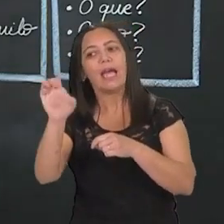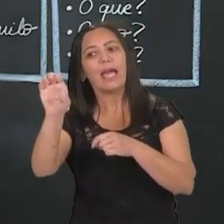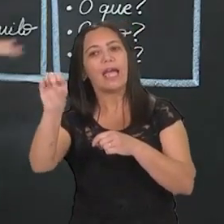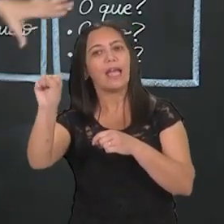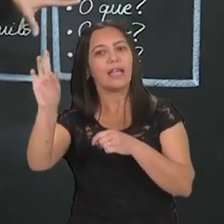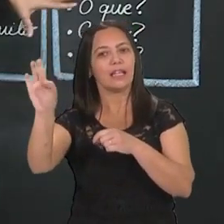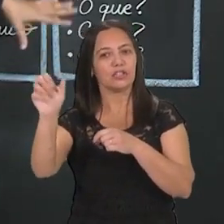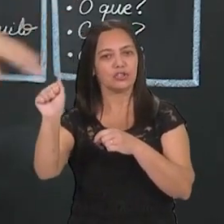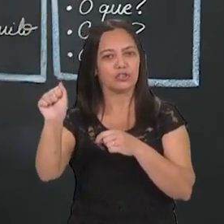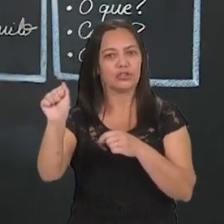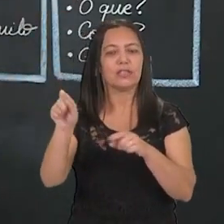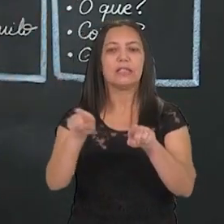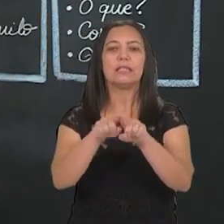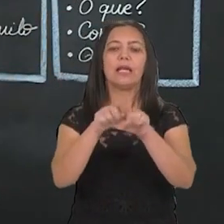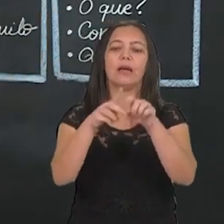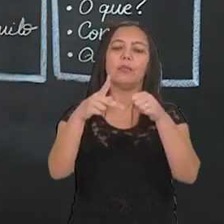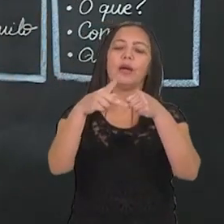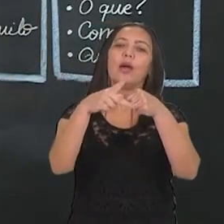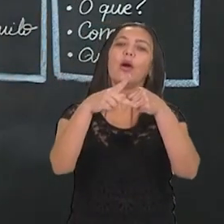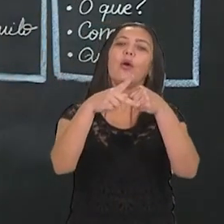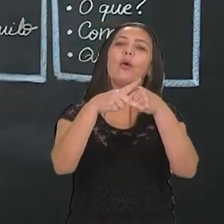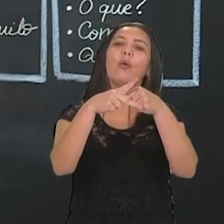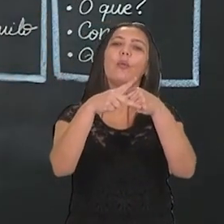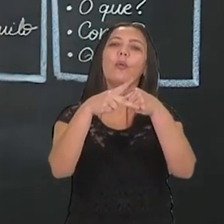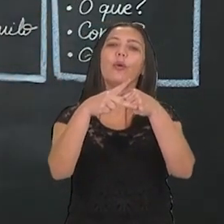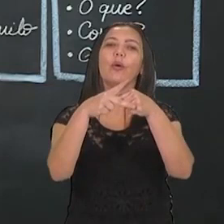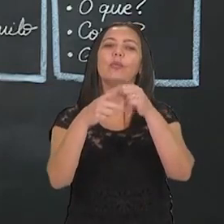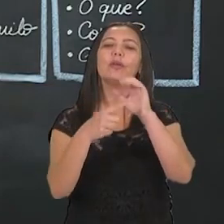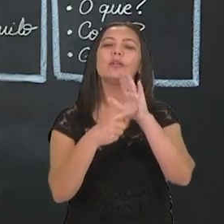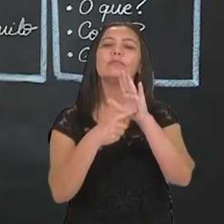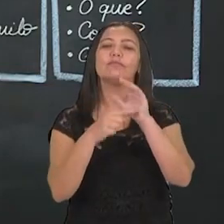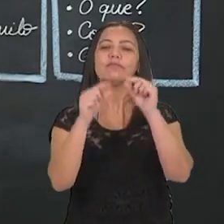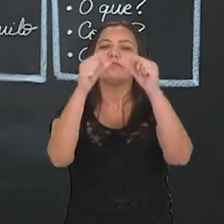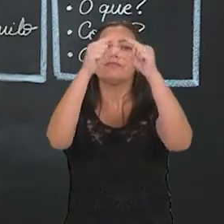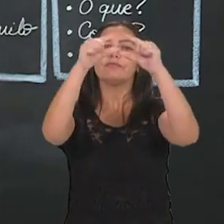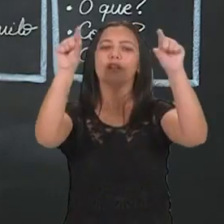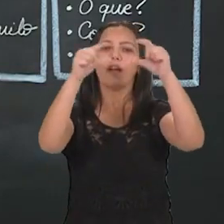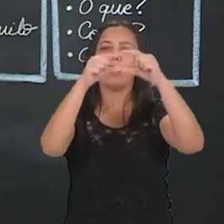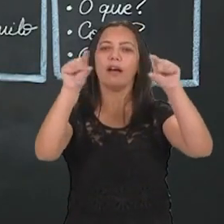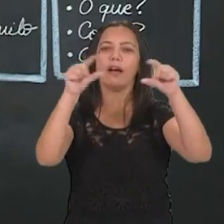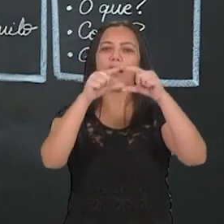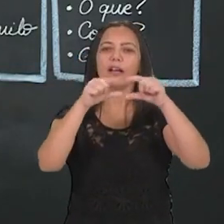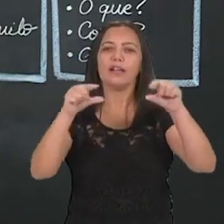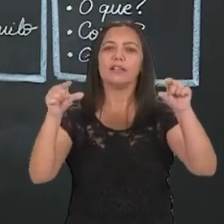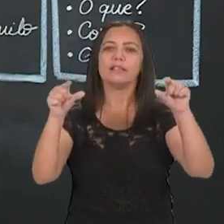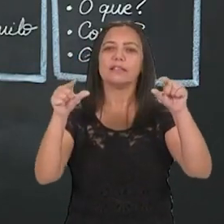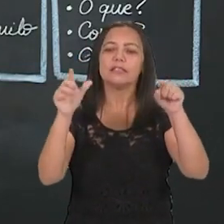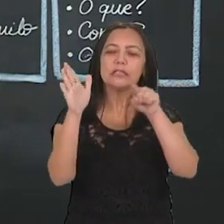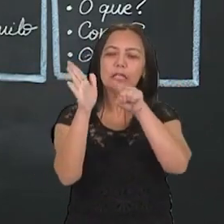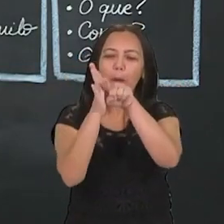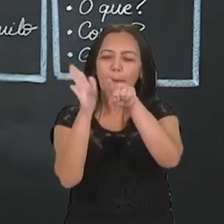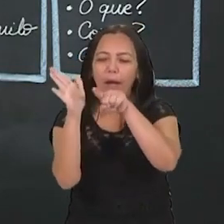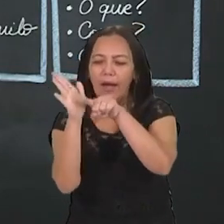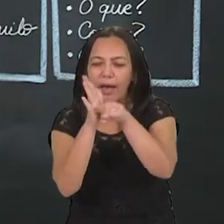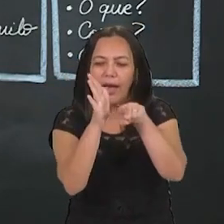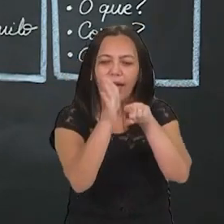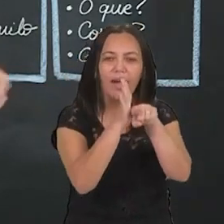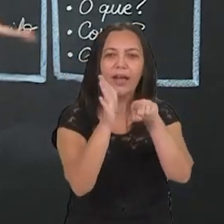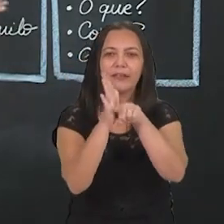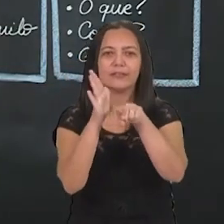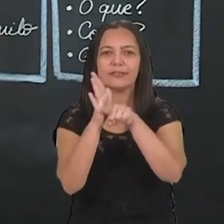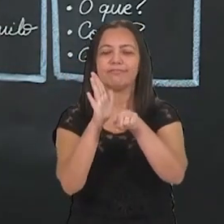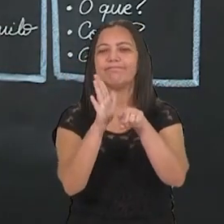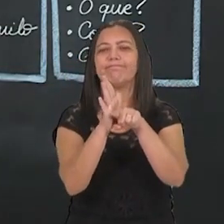Outros pronomes, esses são bem fáceis, são os pronomes que constroem aquelas frases que a gente chama de frases interrogativas, ou seja, são as